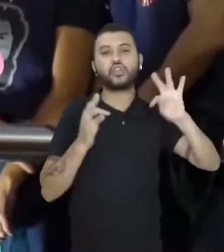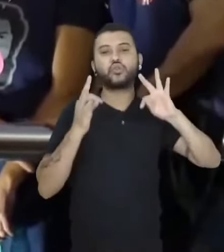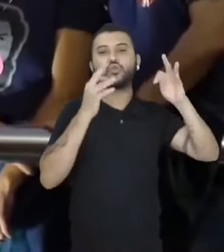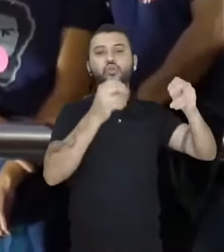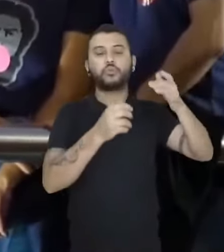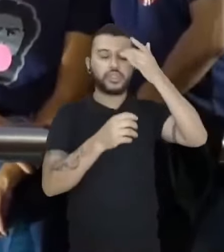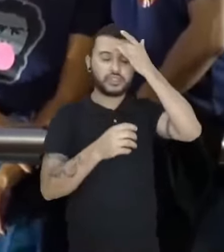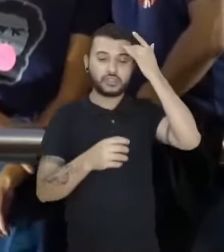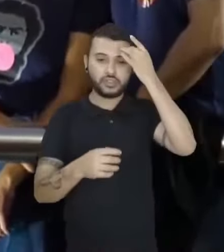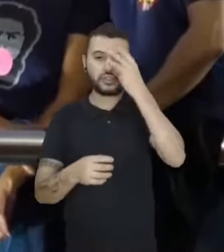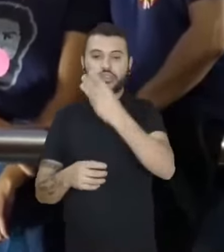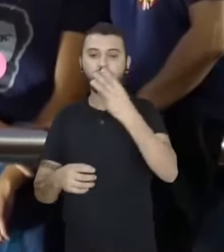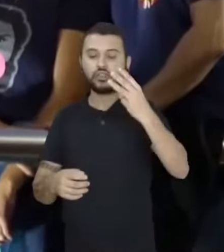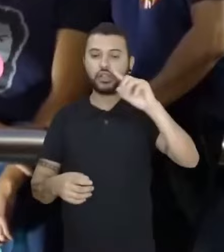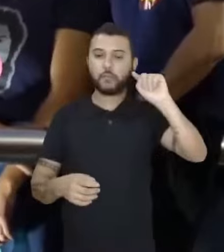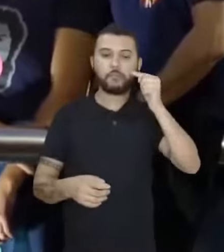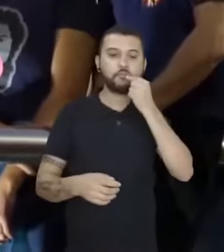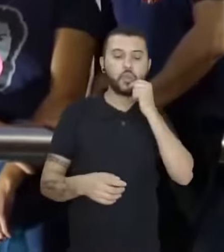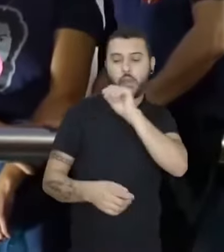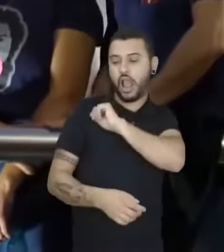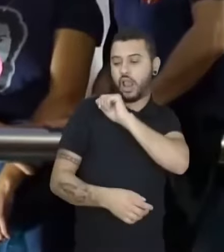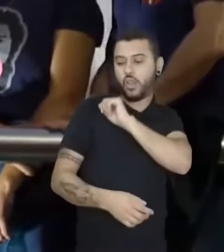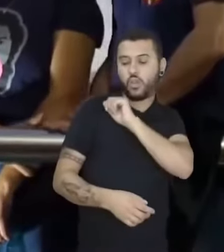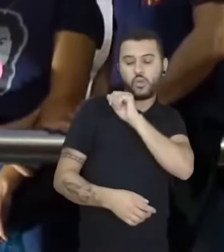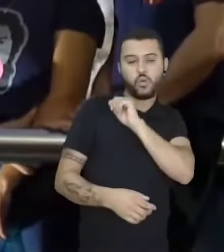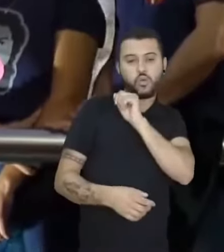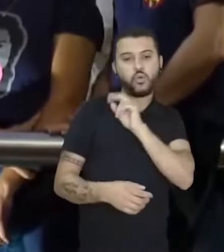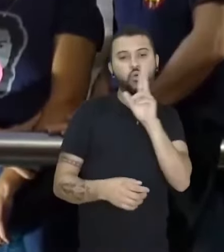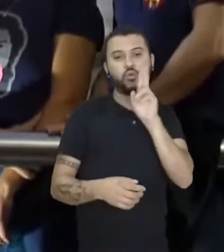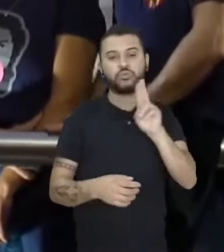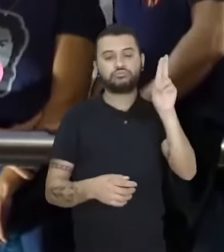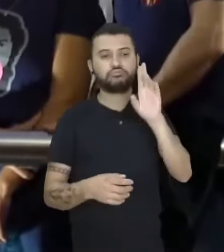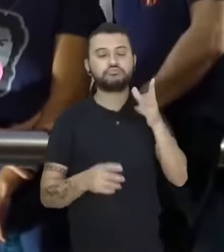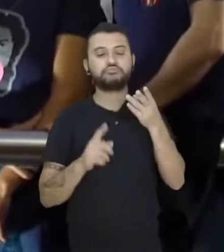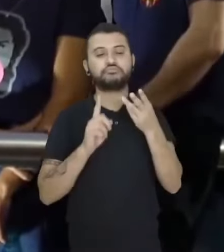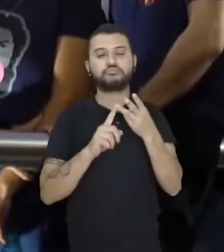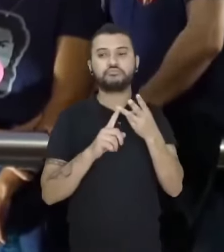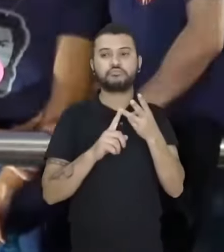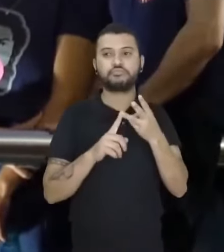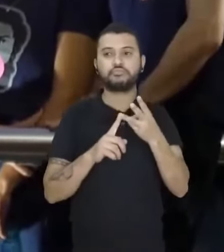mil alunos beneficiados pelo